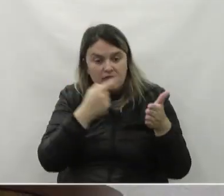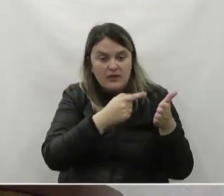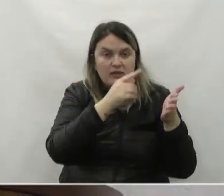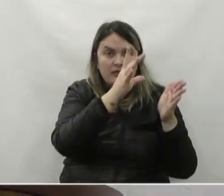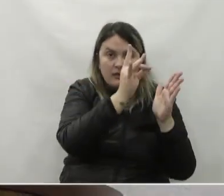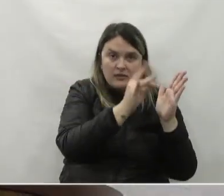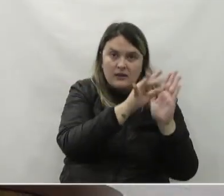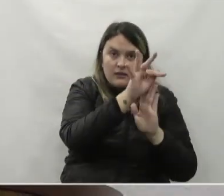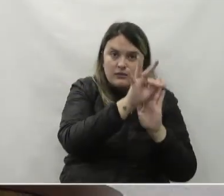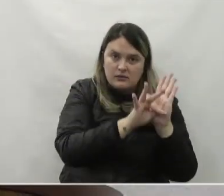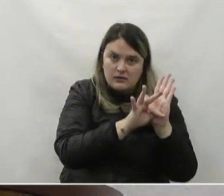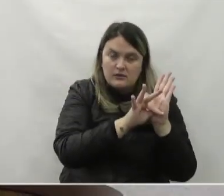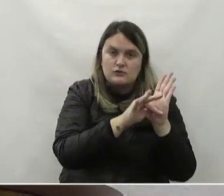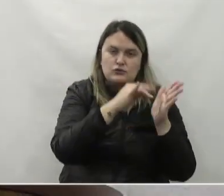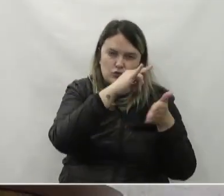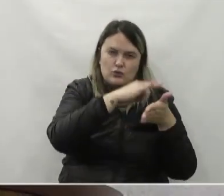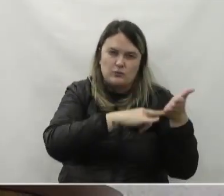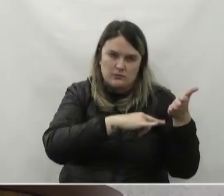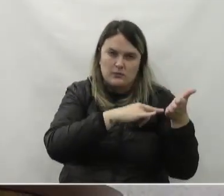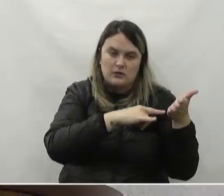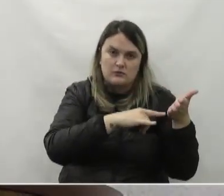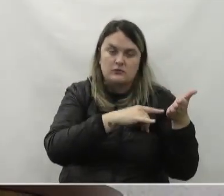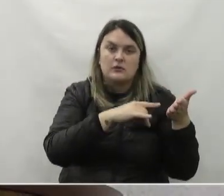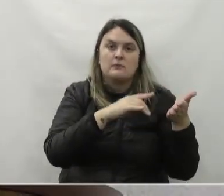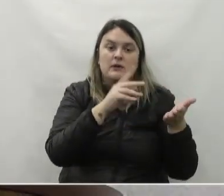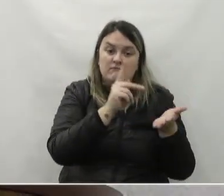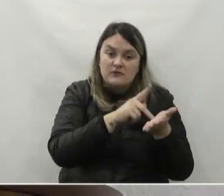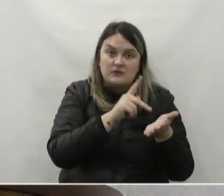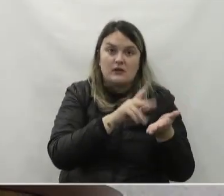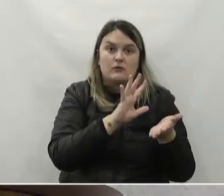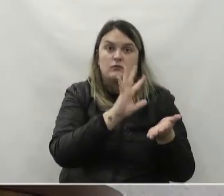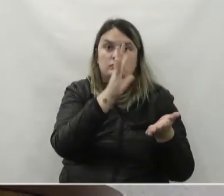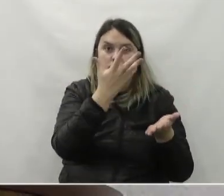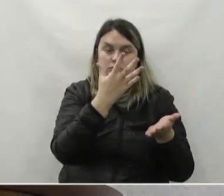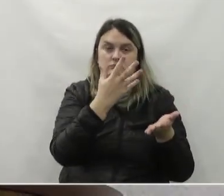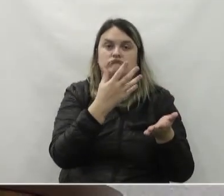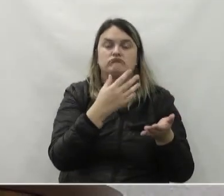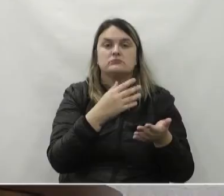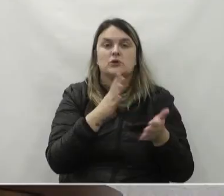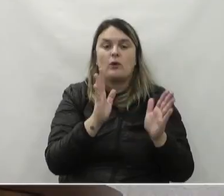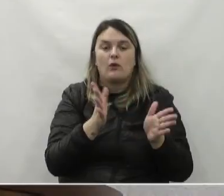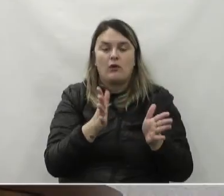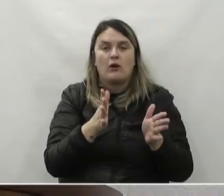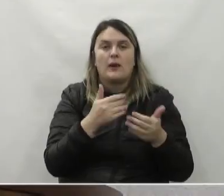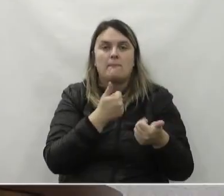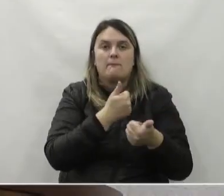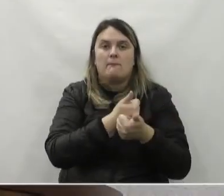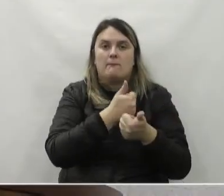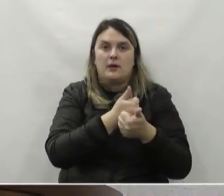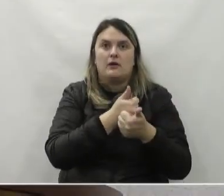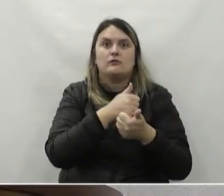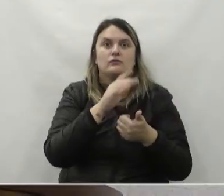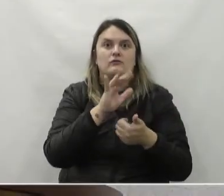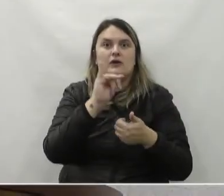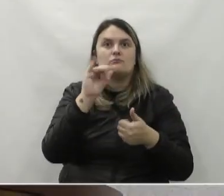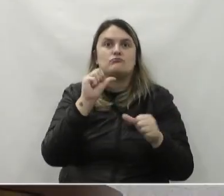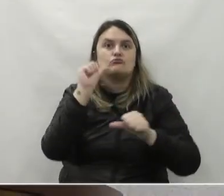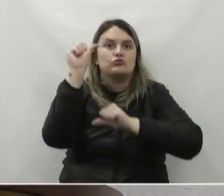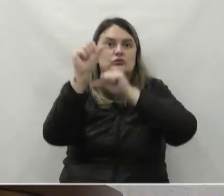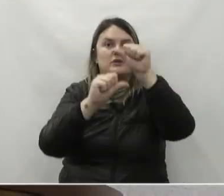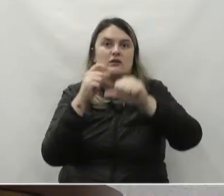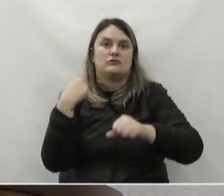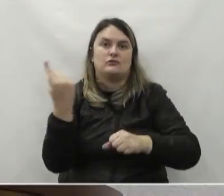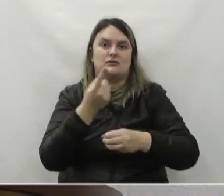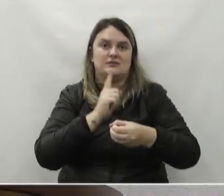solicitações dos vereadores para que isso daqui fosse uma realidade. Então, estamos bem próximos agora da iluminação de LED no nosso